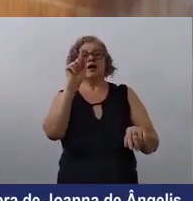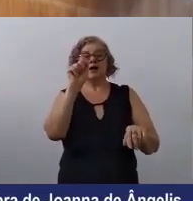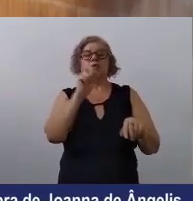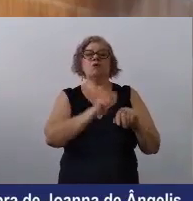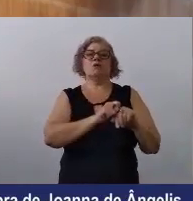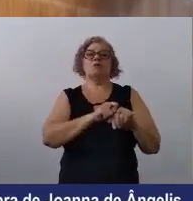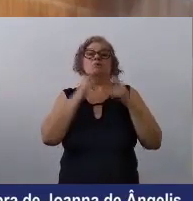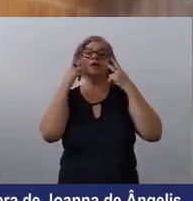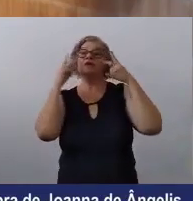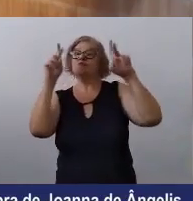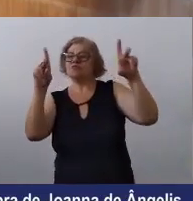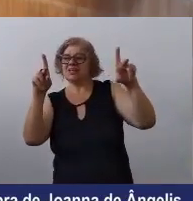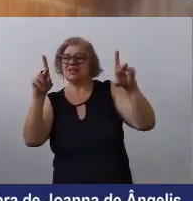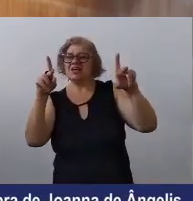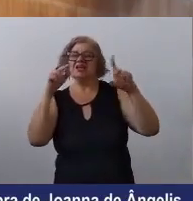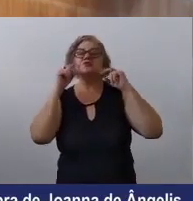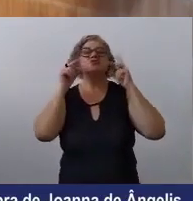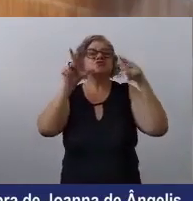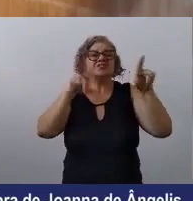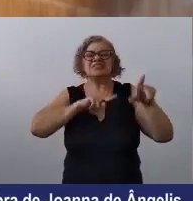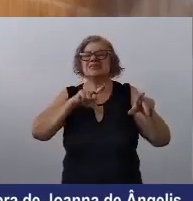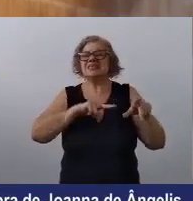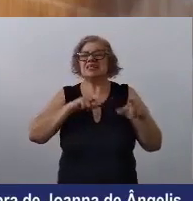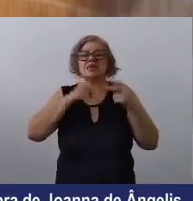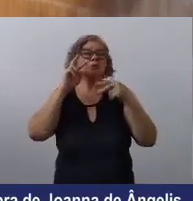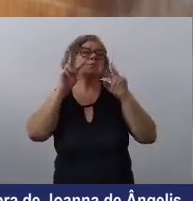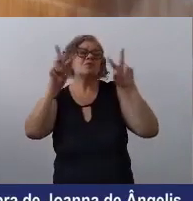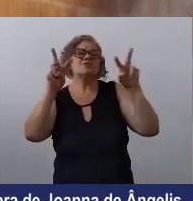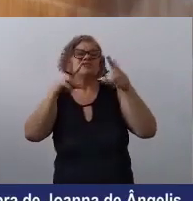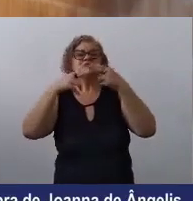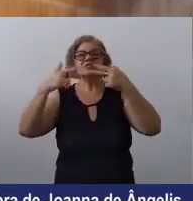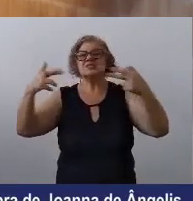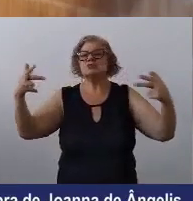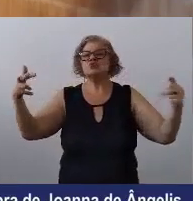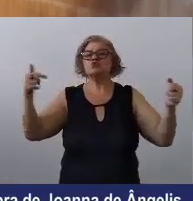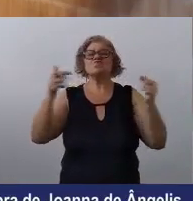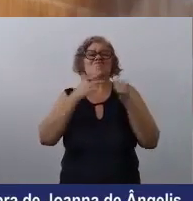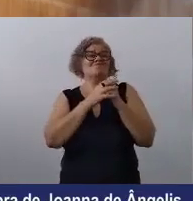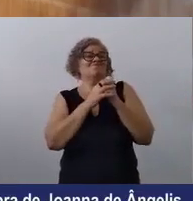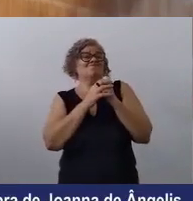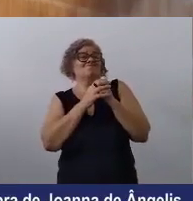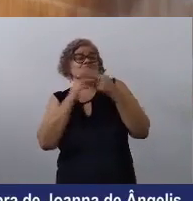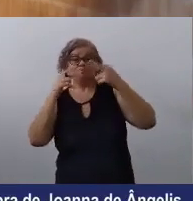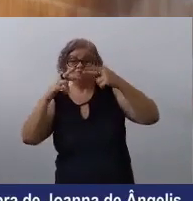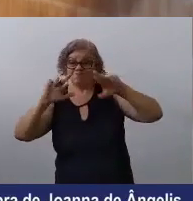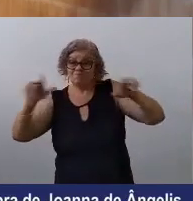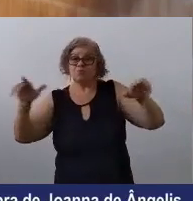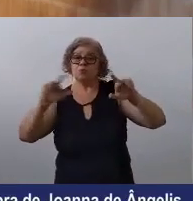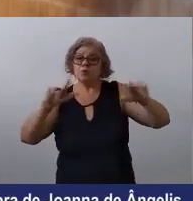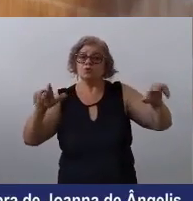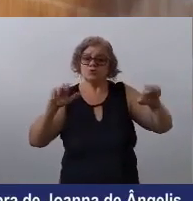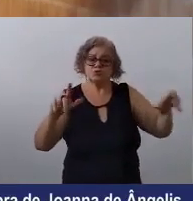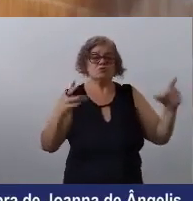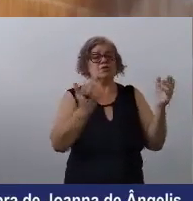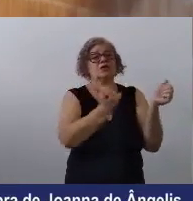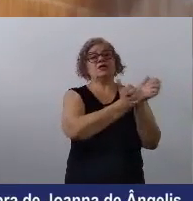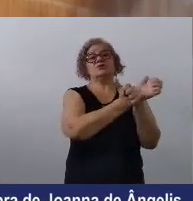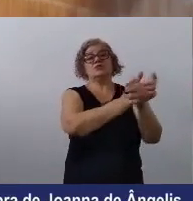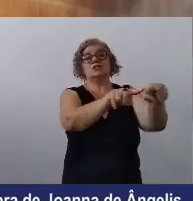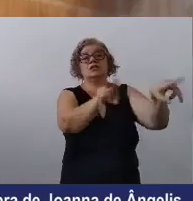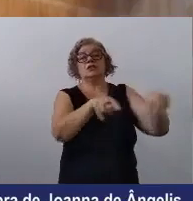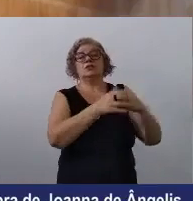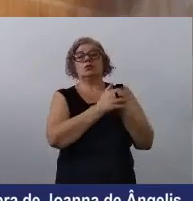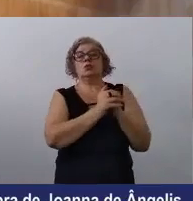visão politeísta, embora, sim, com aquele vazio natural de quem não se encontra na verdade